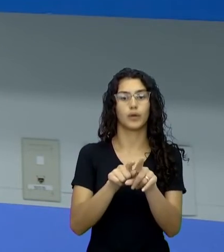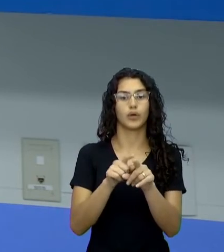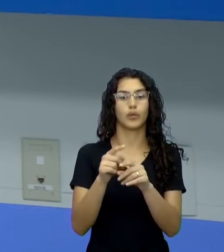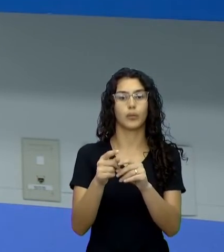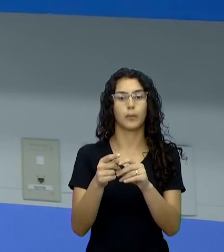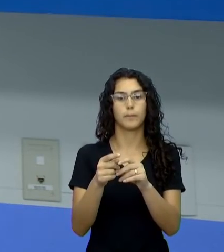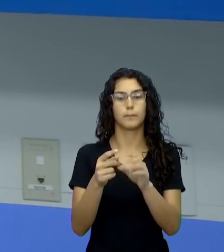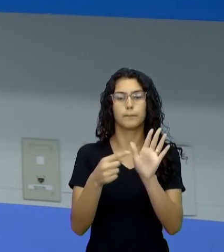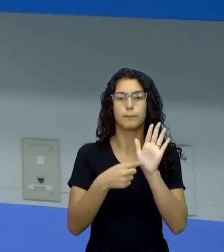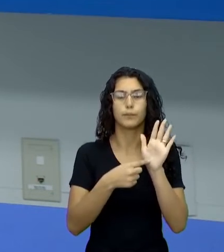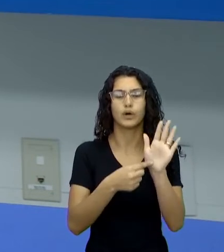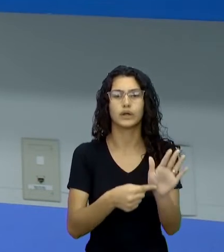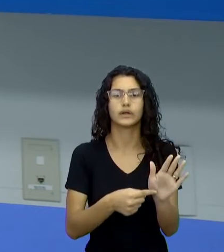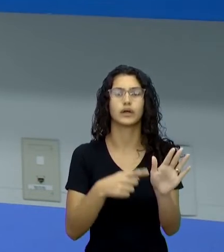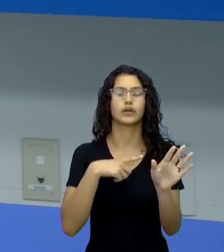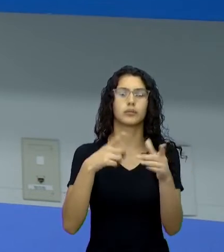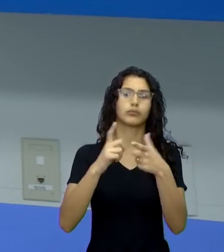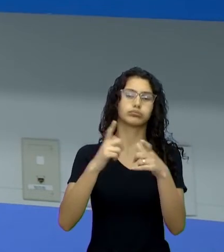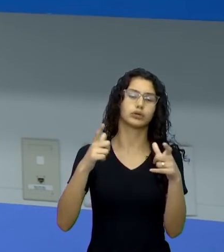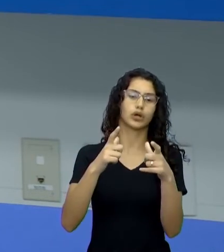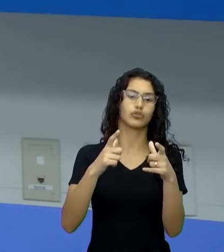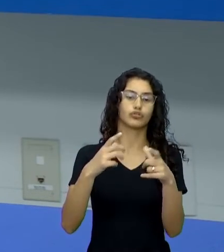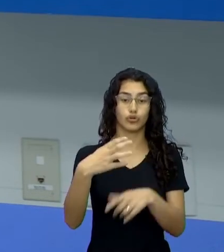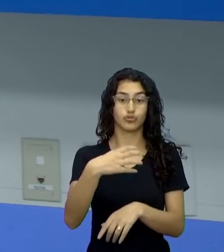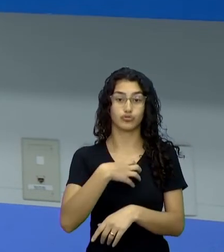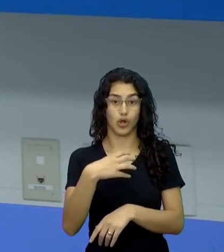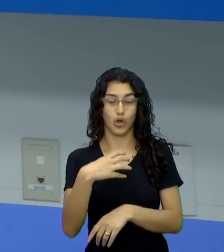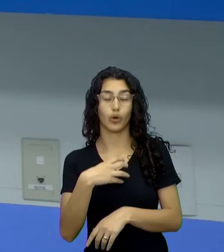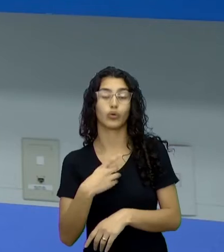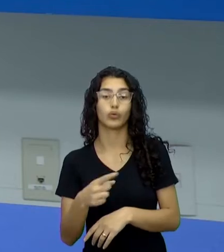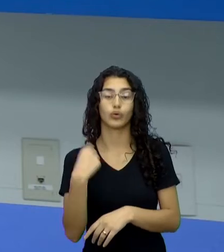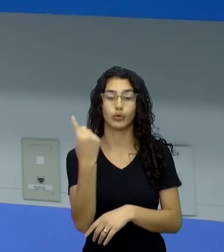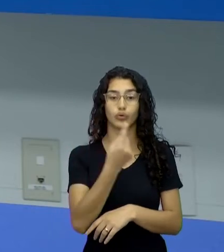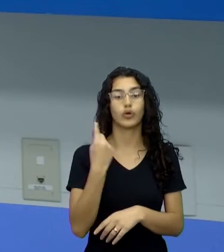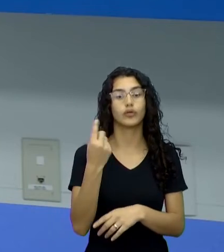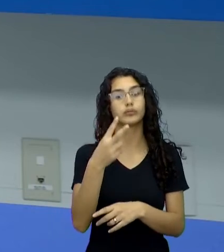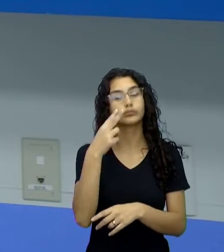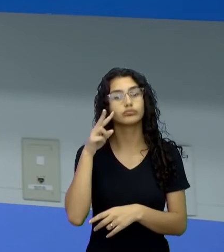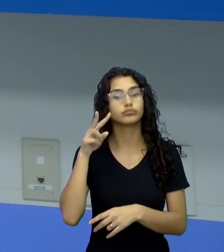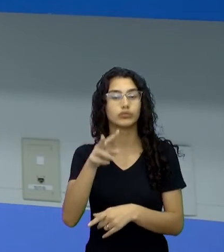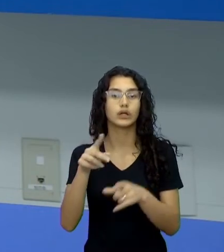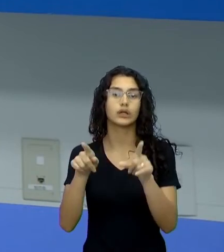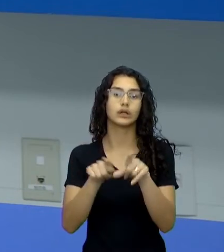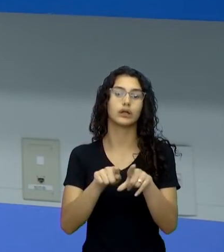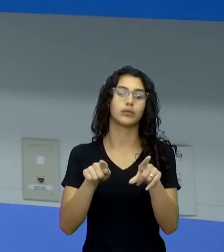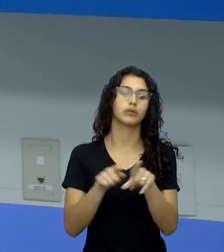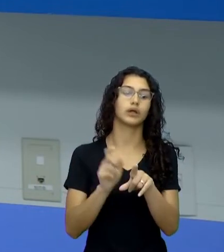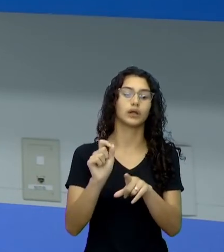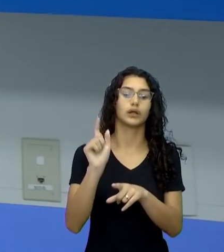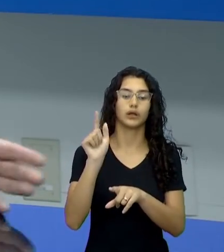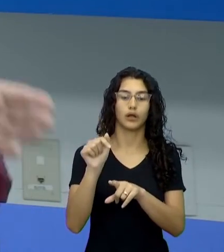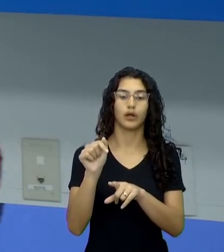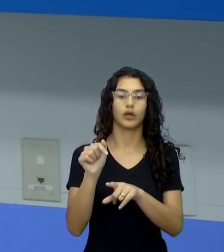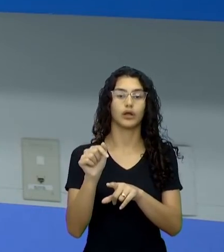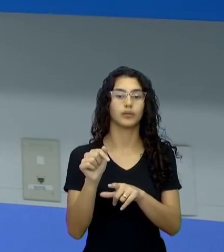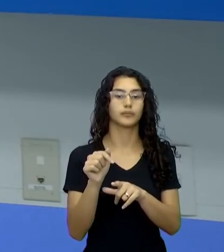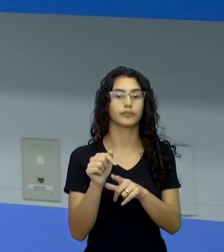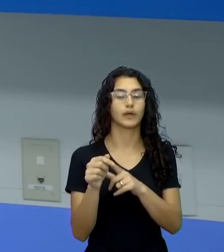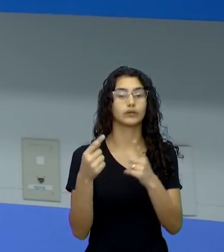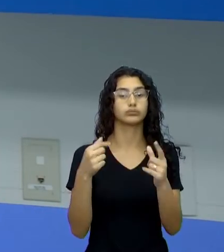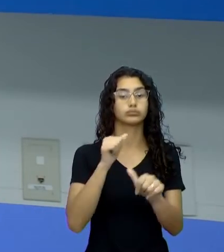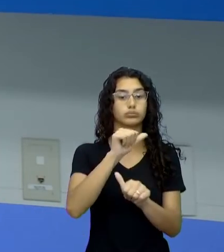consoante concorda em grande medida com isso que a gente vai ver agora que é a